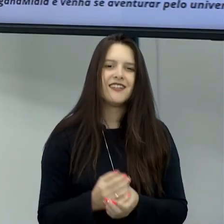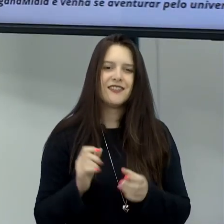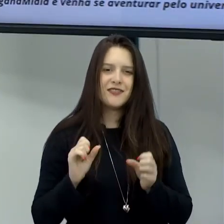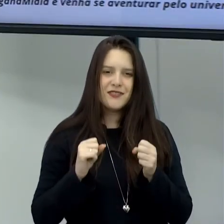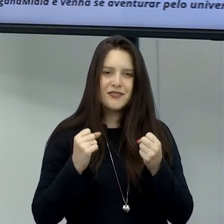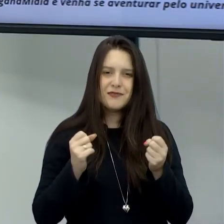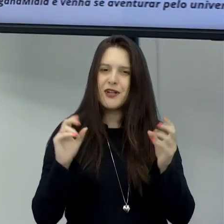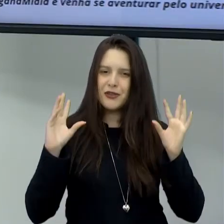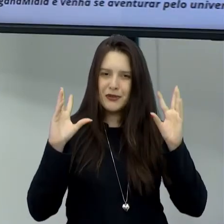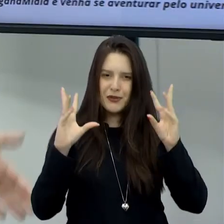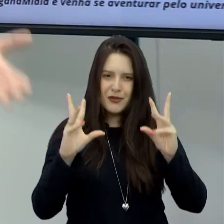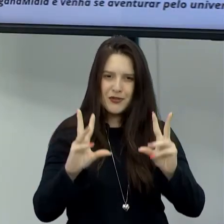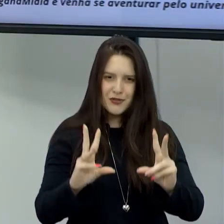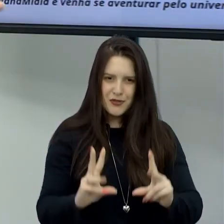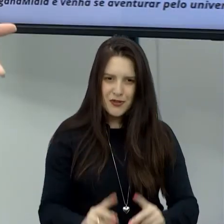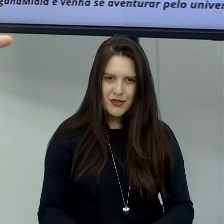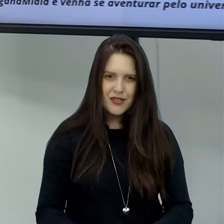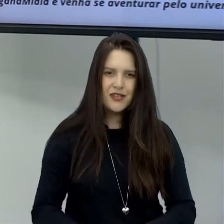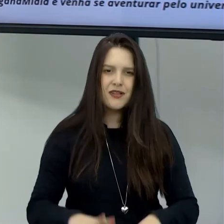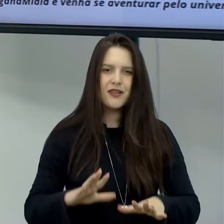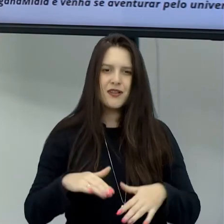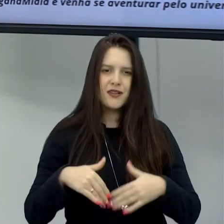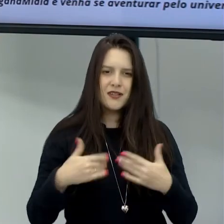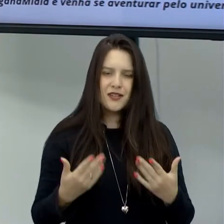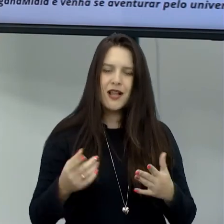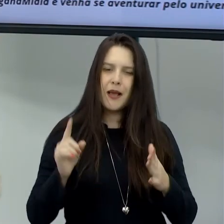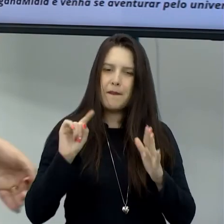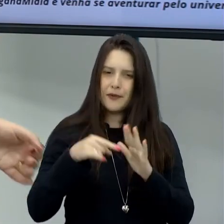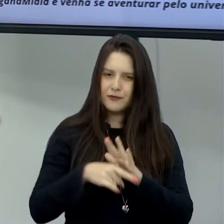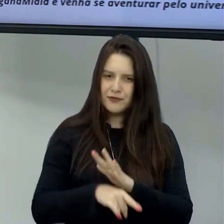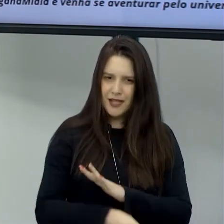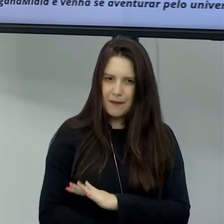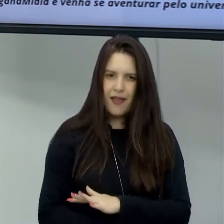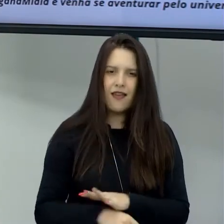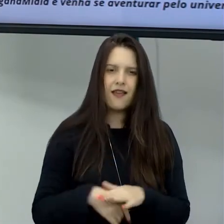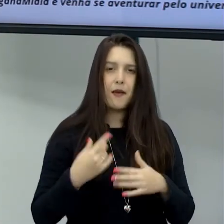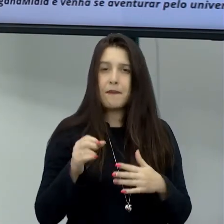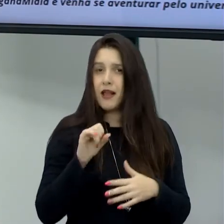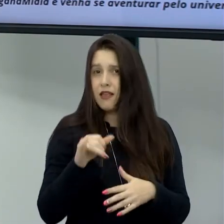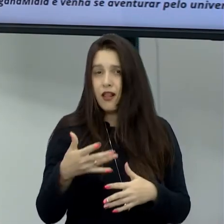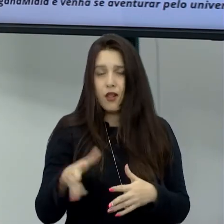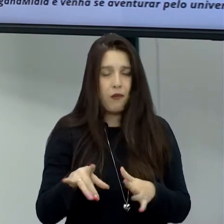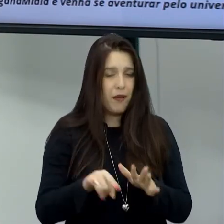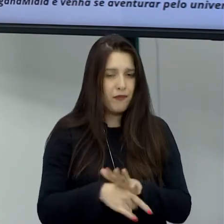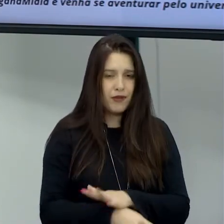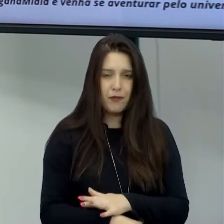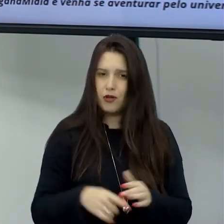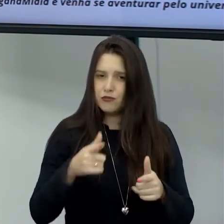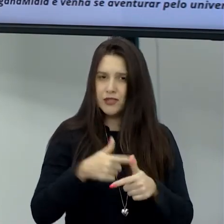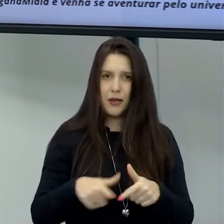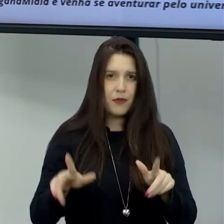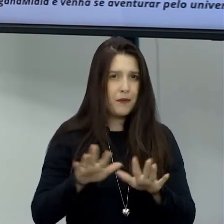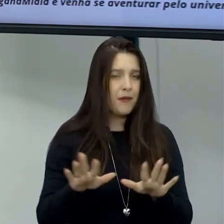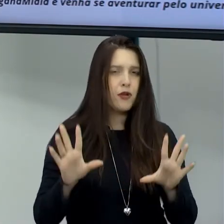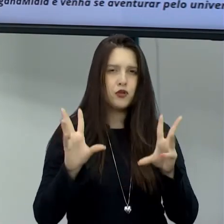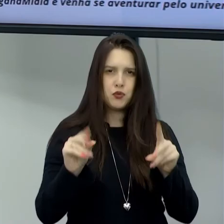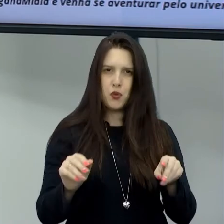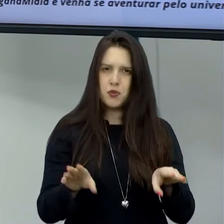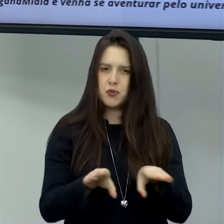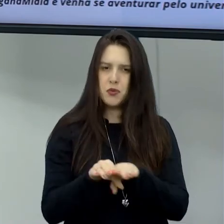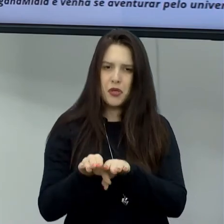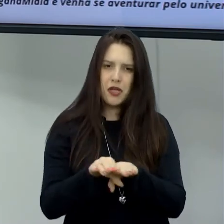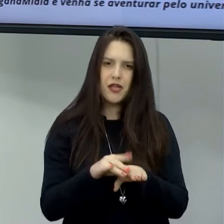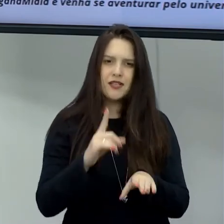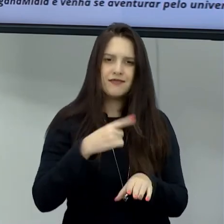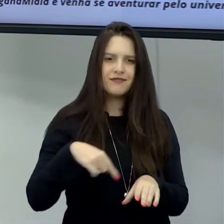para todos, para quem é desse aprofundamento, para quem não é, não tem problema, todo mundo pode buscar. Busque as